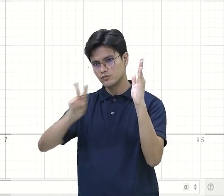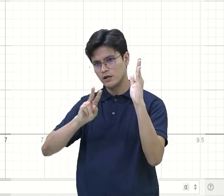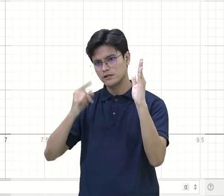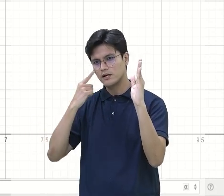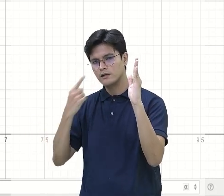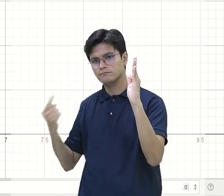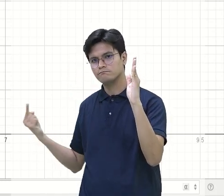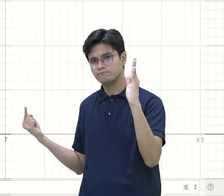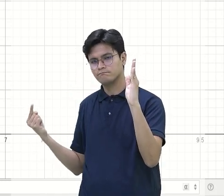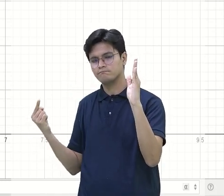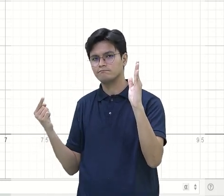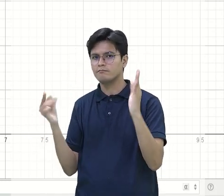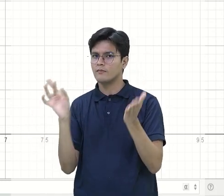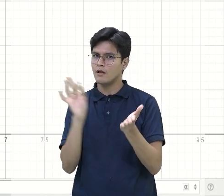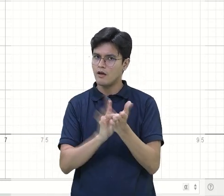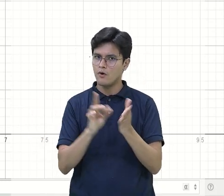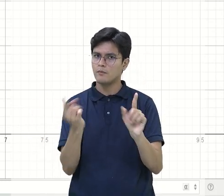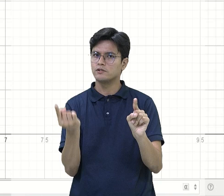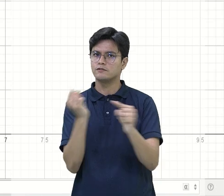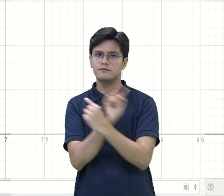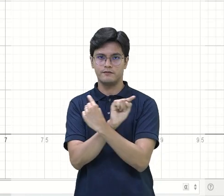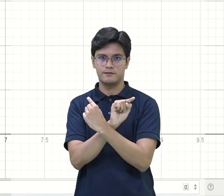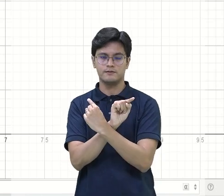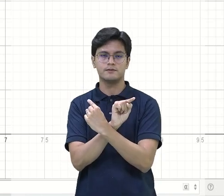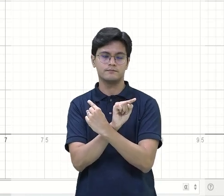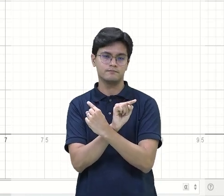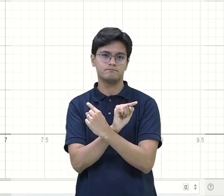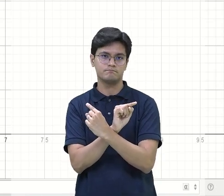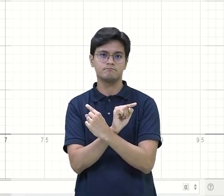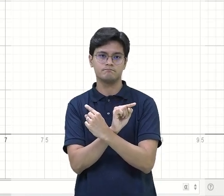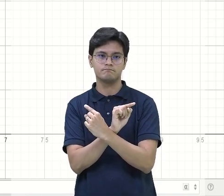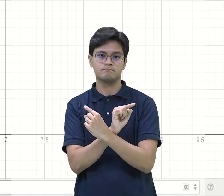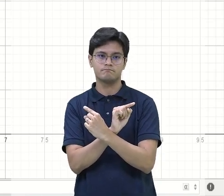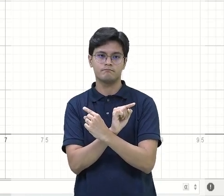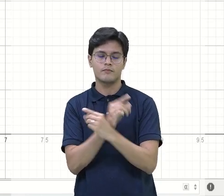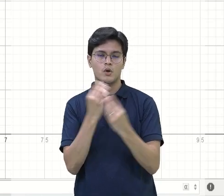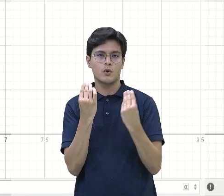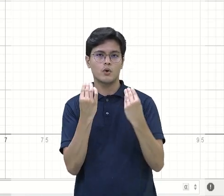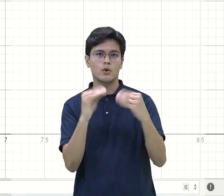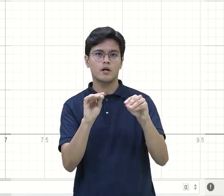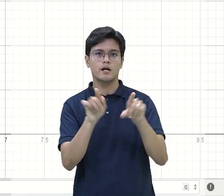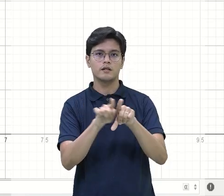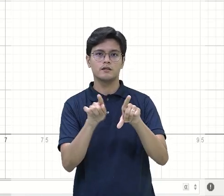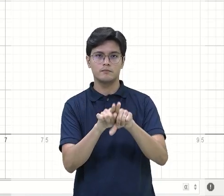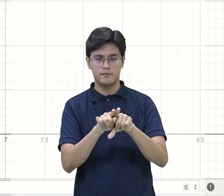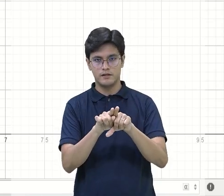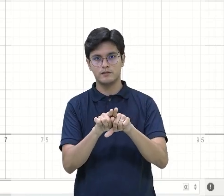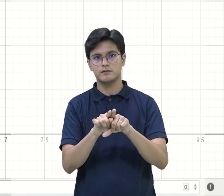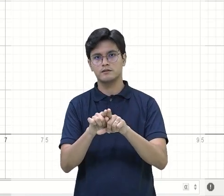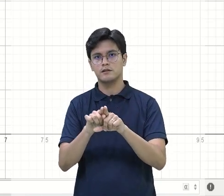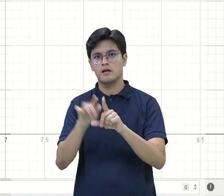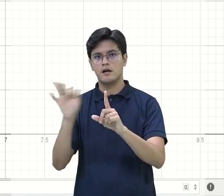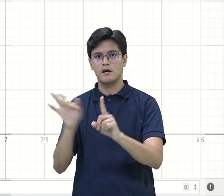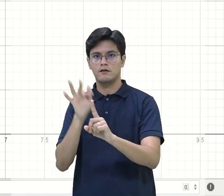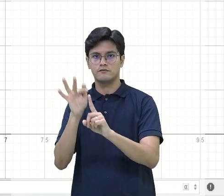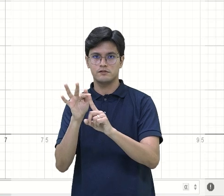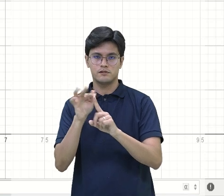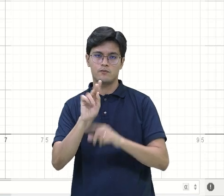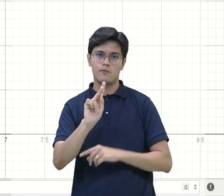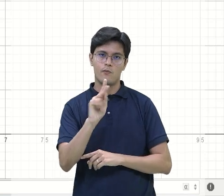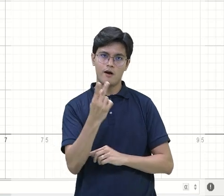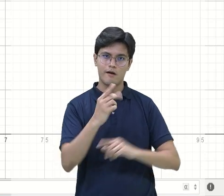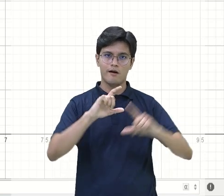que realmente elas são inversas. Vamos inserir aqui a função h de x